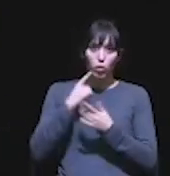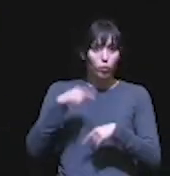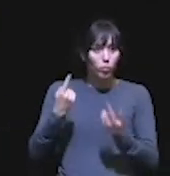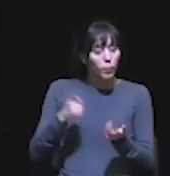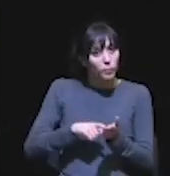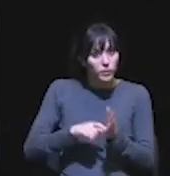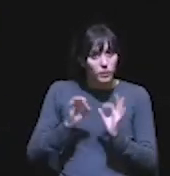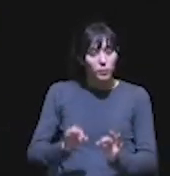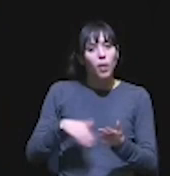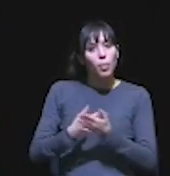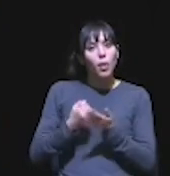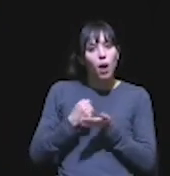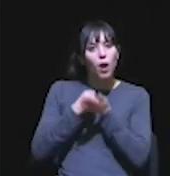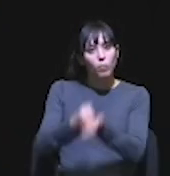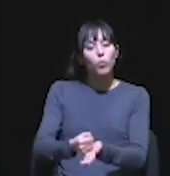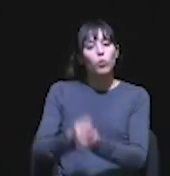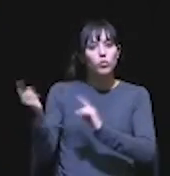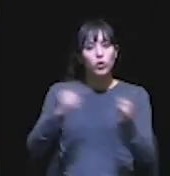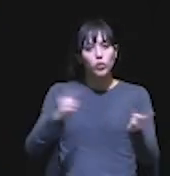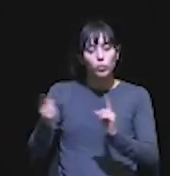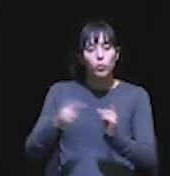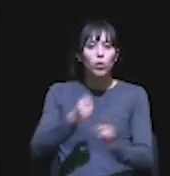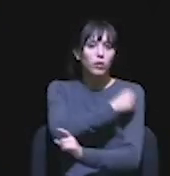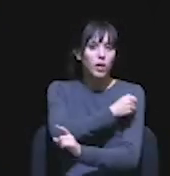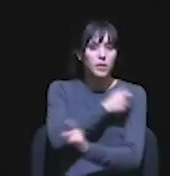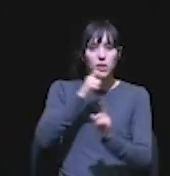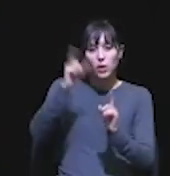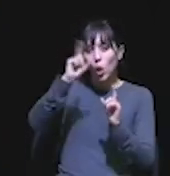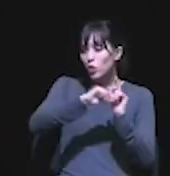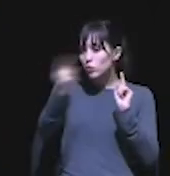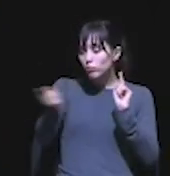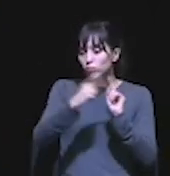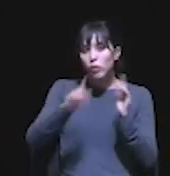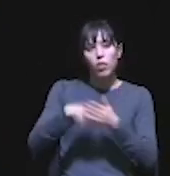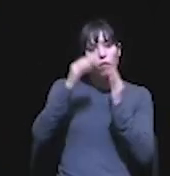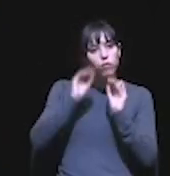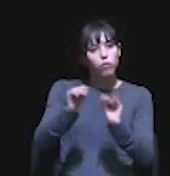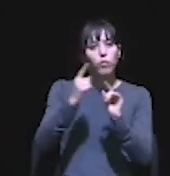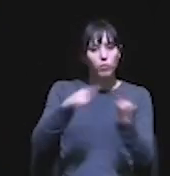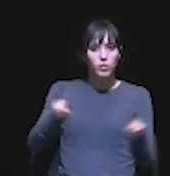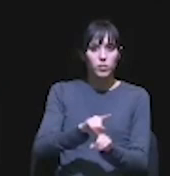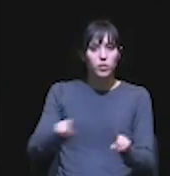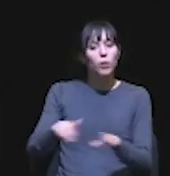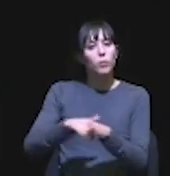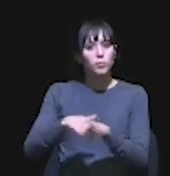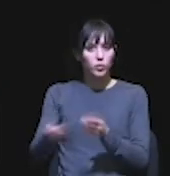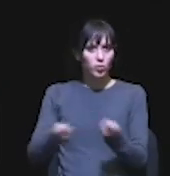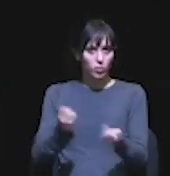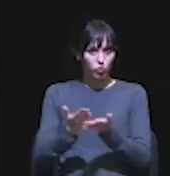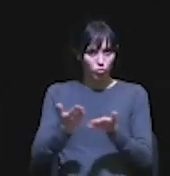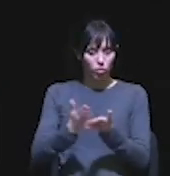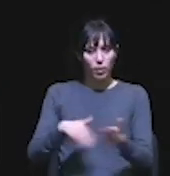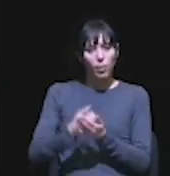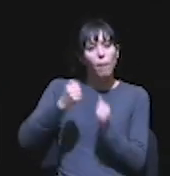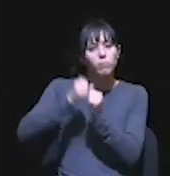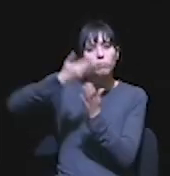apoio no transporte e habitação a quem é colocado longe de casa, garantir formação e maior participação na gestão das escolas, reduzir a